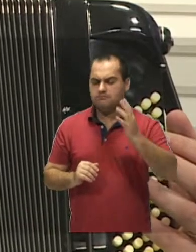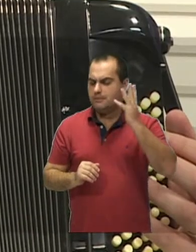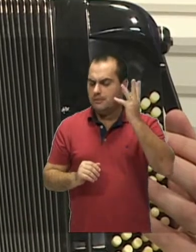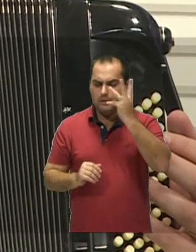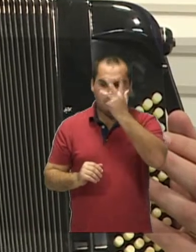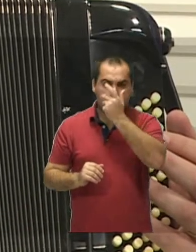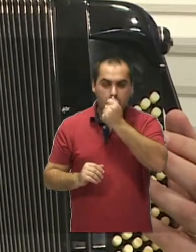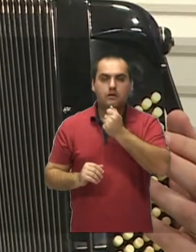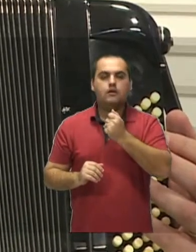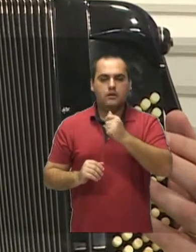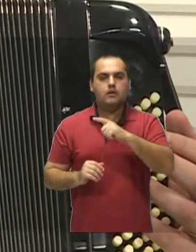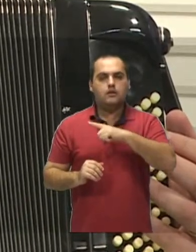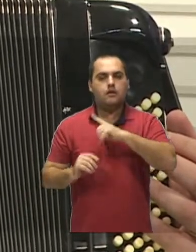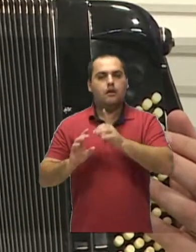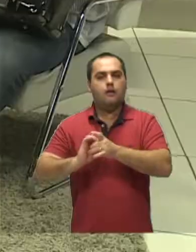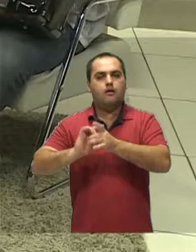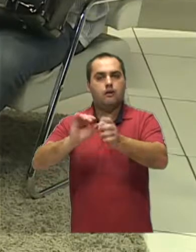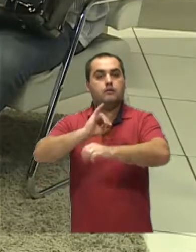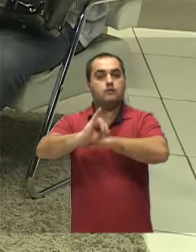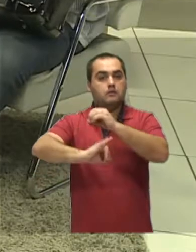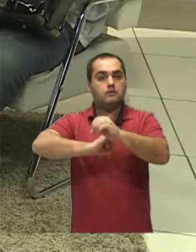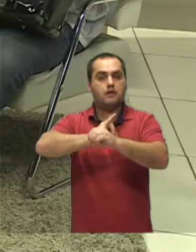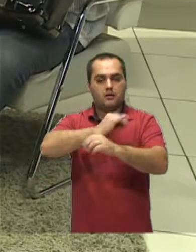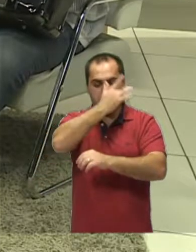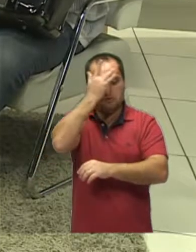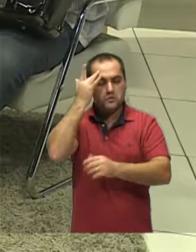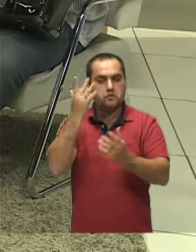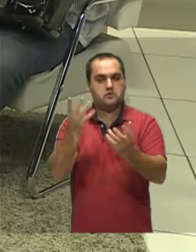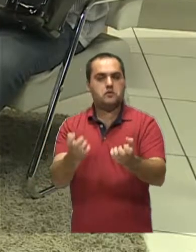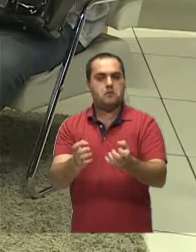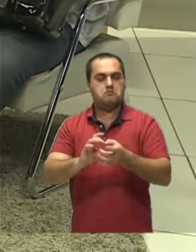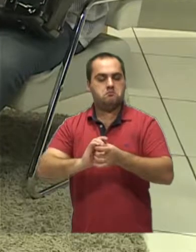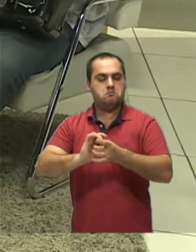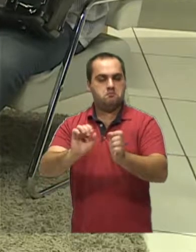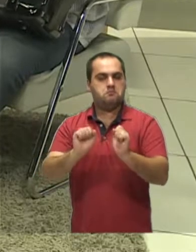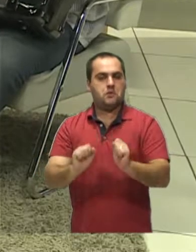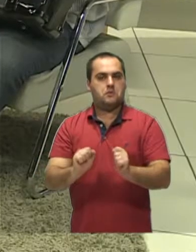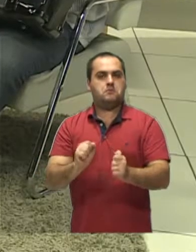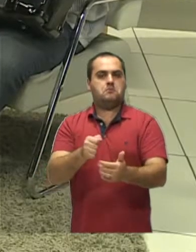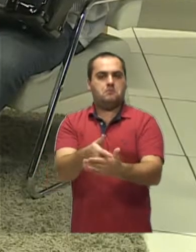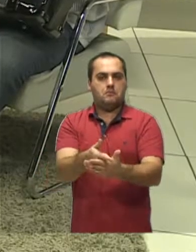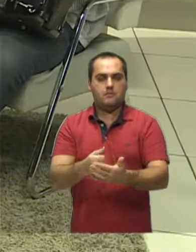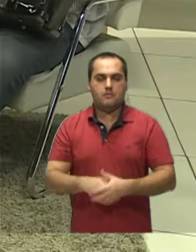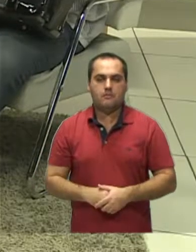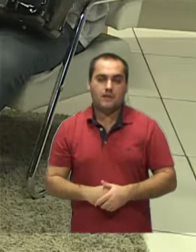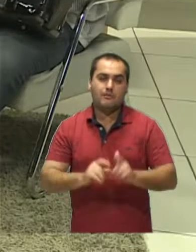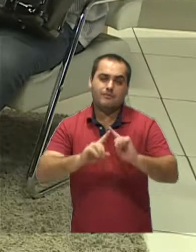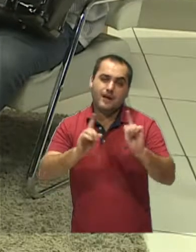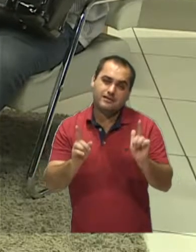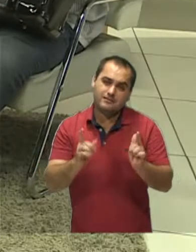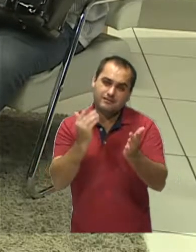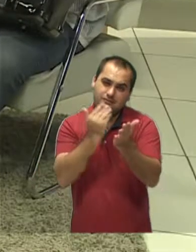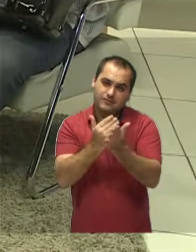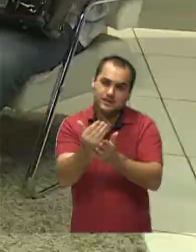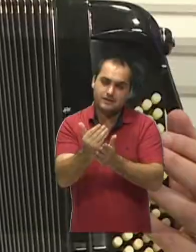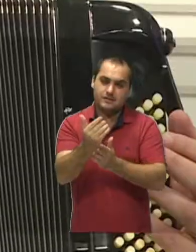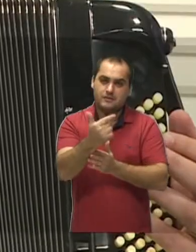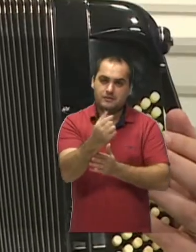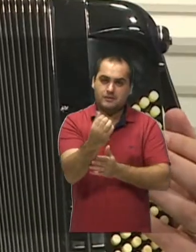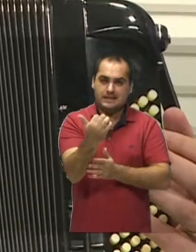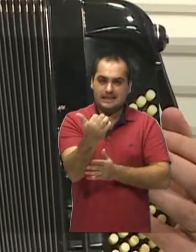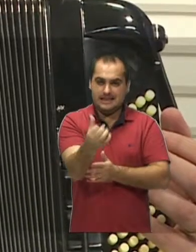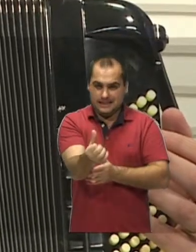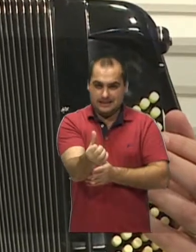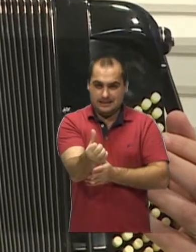ainda estão disponíveis na internet para quem se interessar. E, infelizmente, no começo agora de